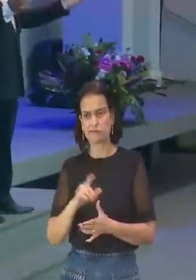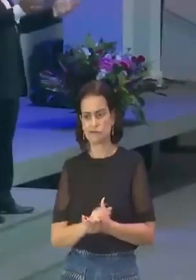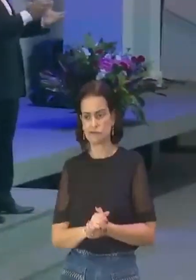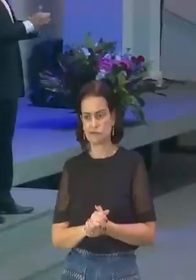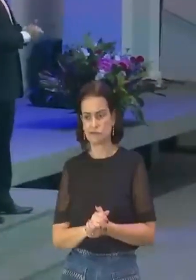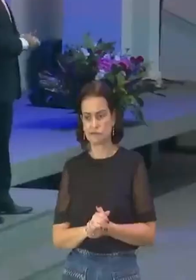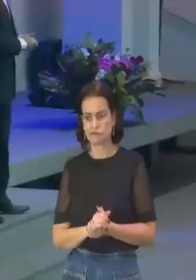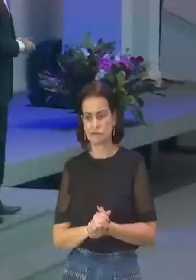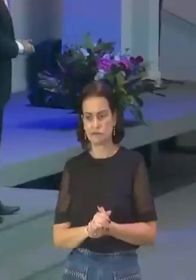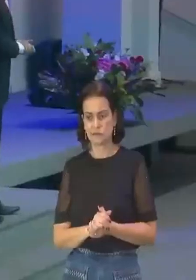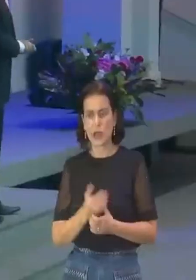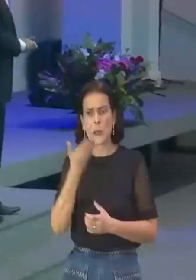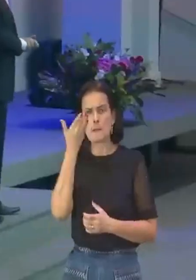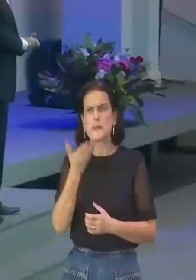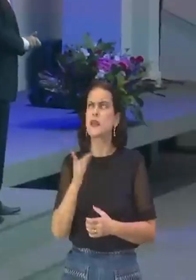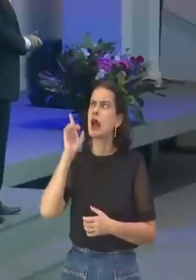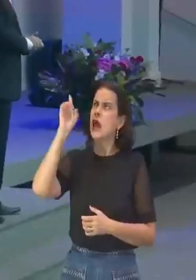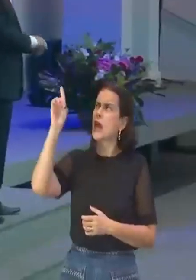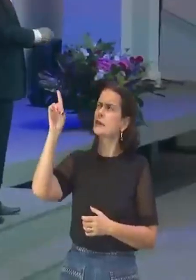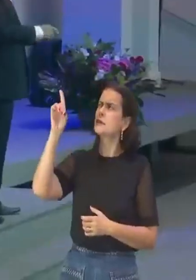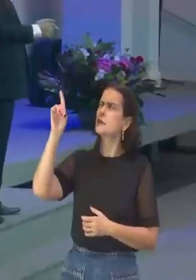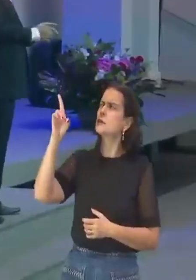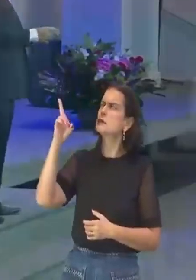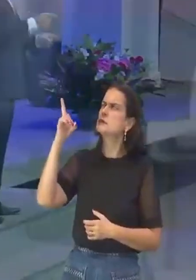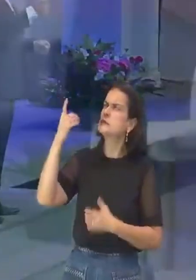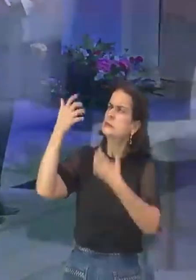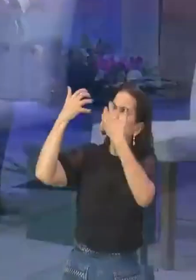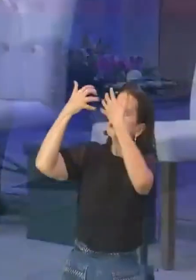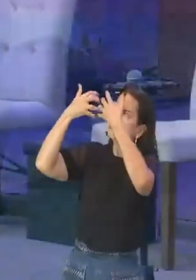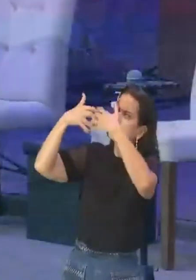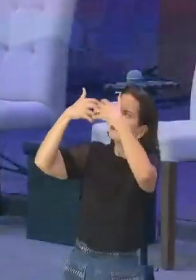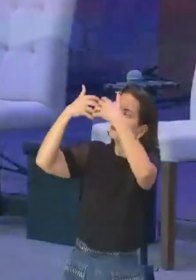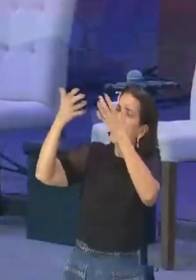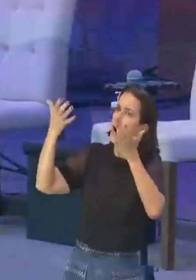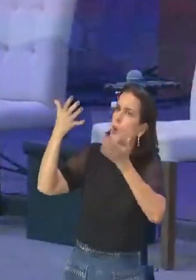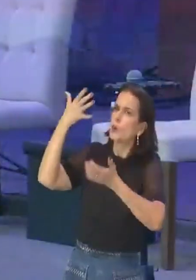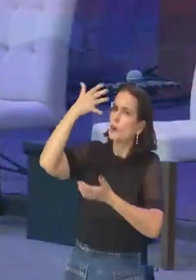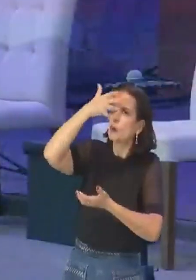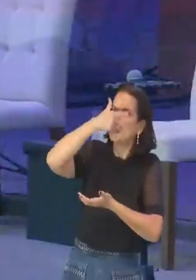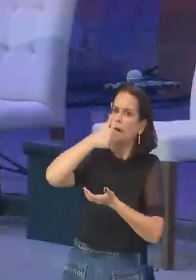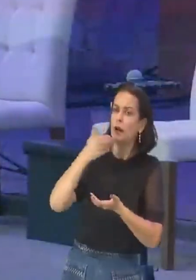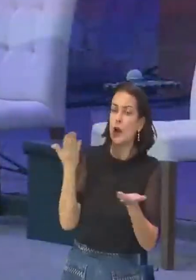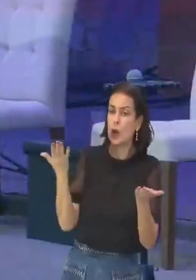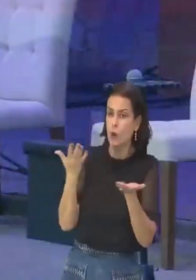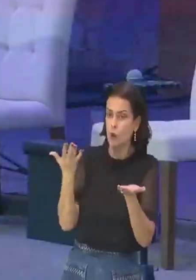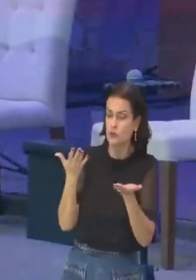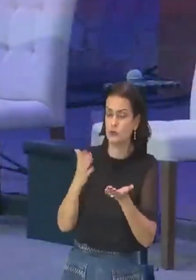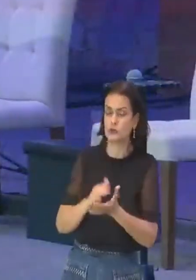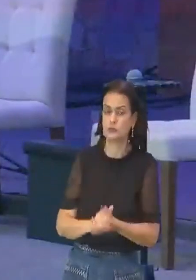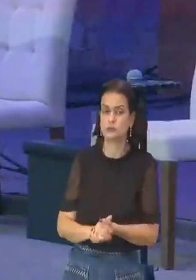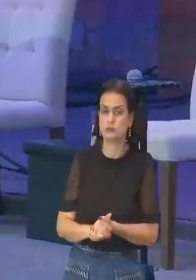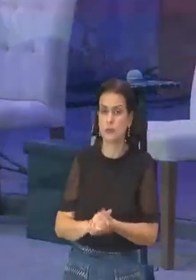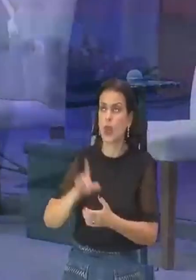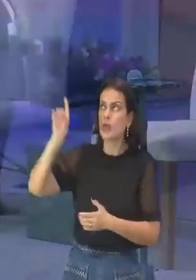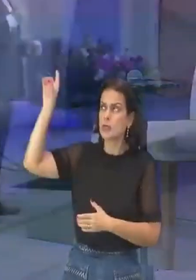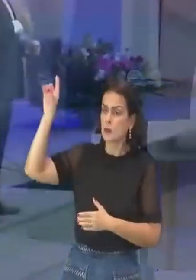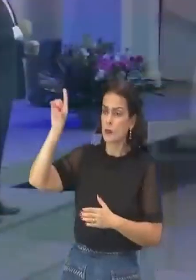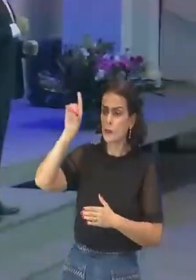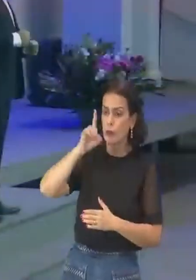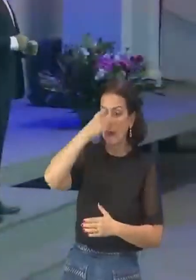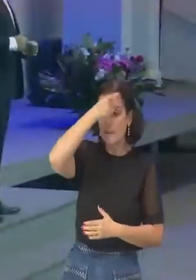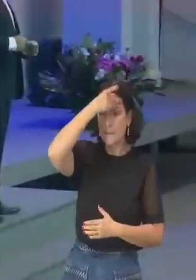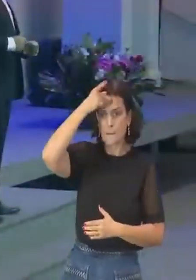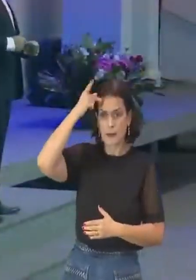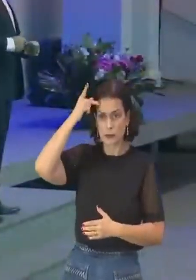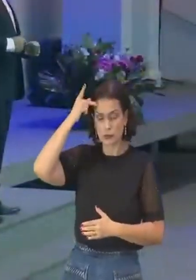E enquanto eu pedi a Deus inspiração para esta manhã tão bela que estamos vivendo, Deus trouxe uma pessoa ao